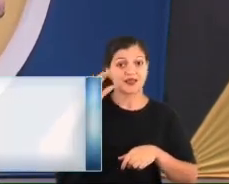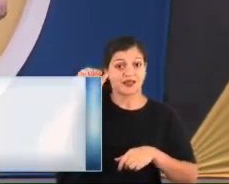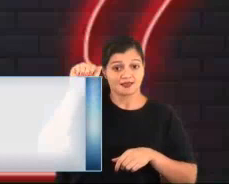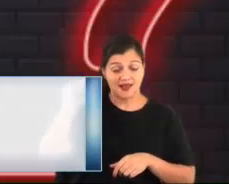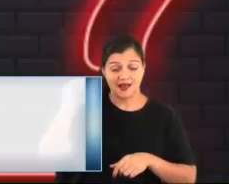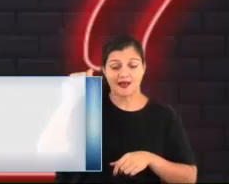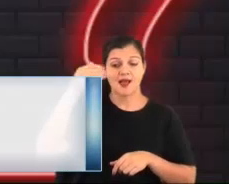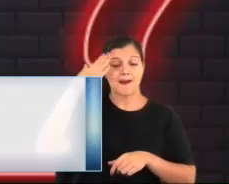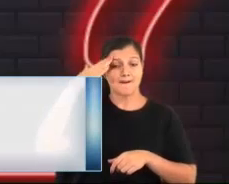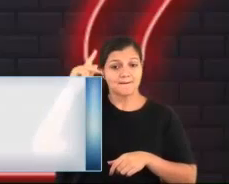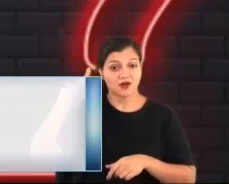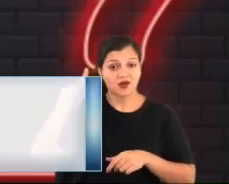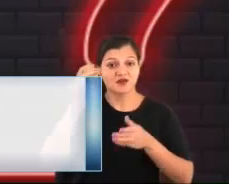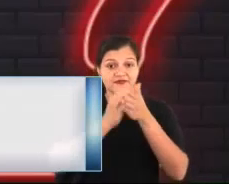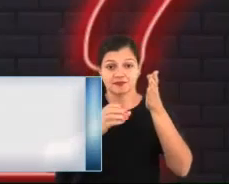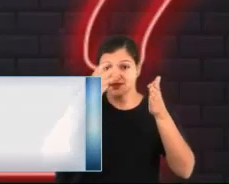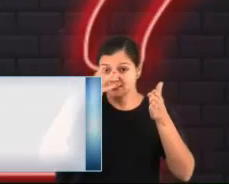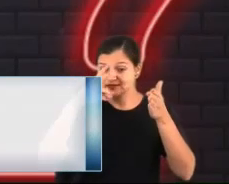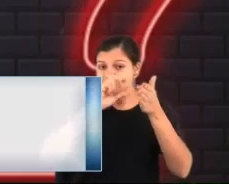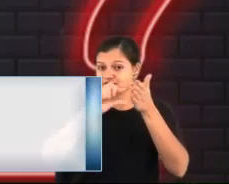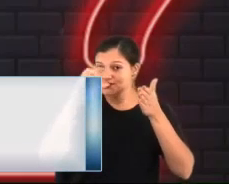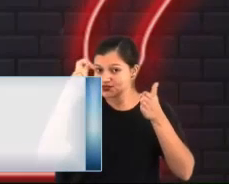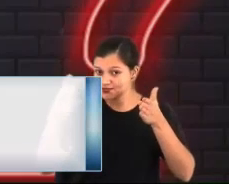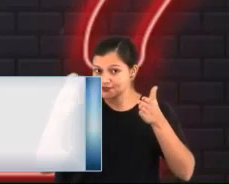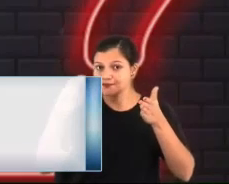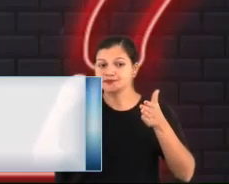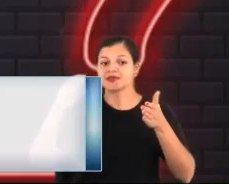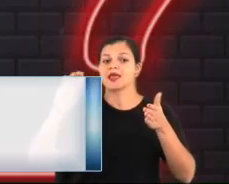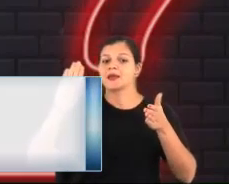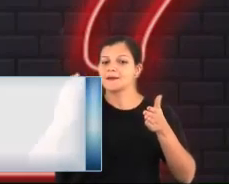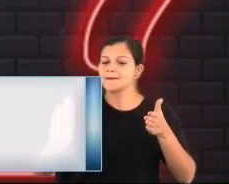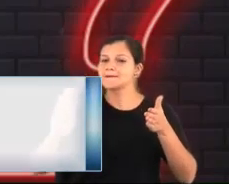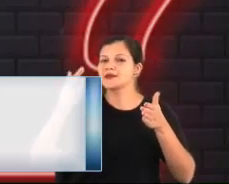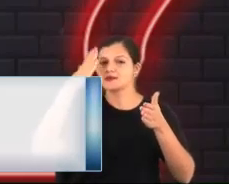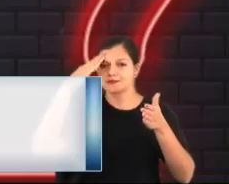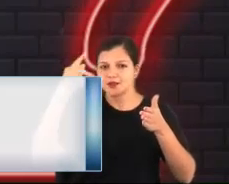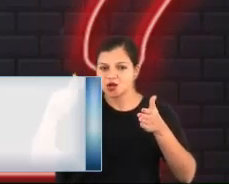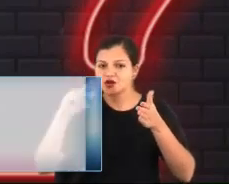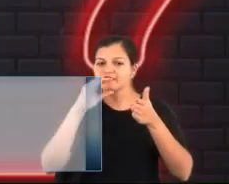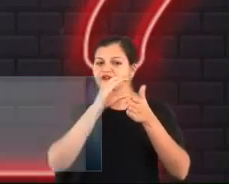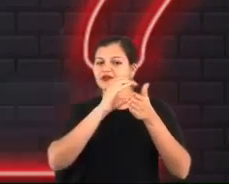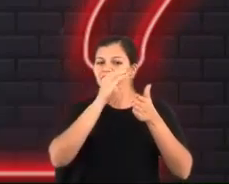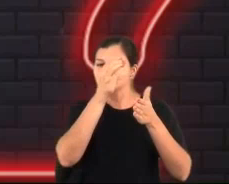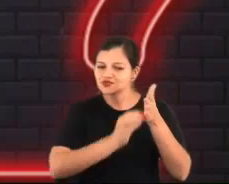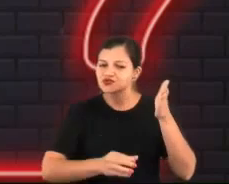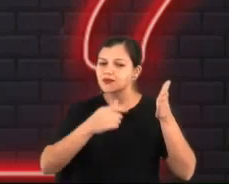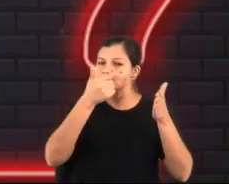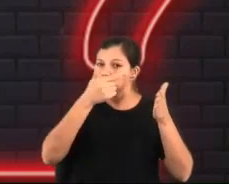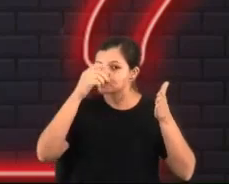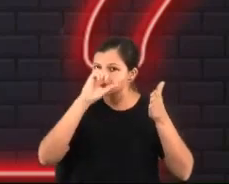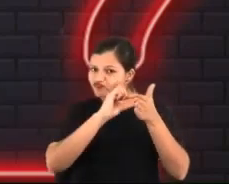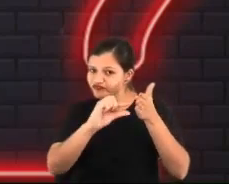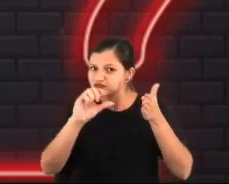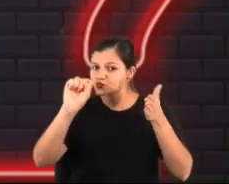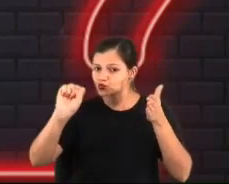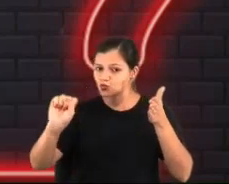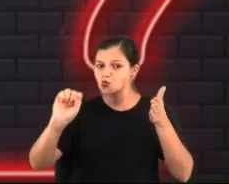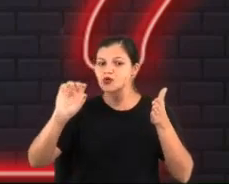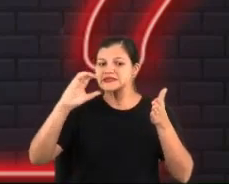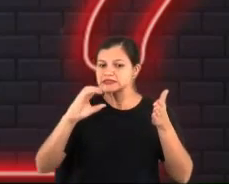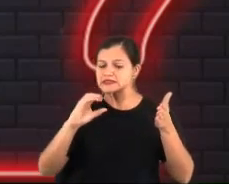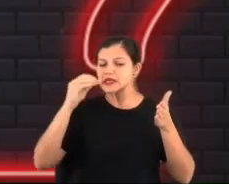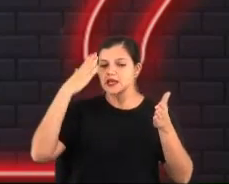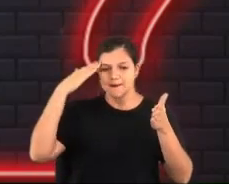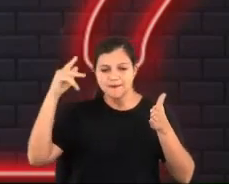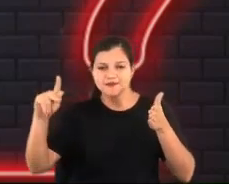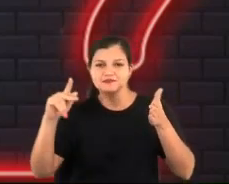3, 5. Letra B, Provérbios 2, 8. Letra C, Provérbios 24,